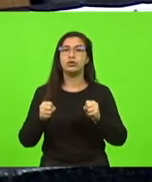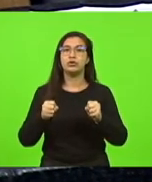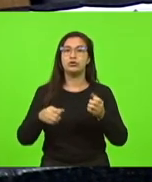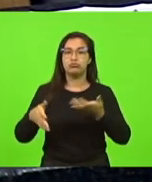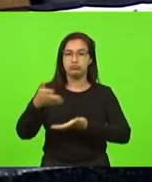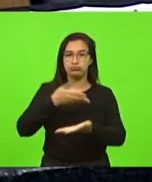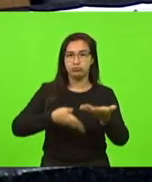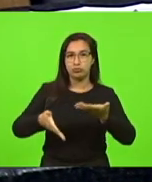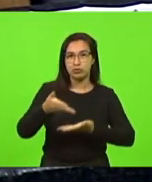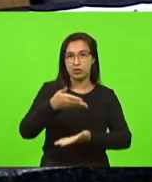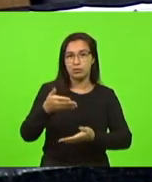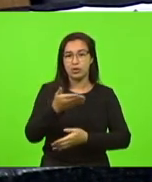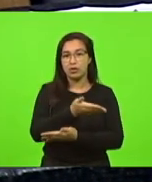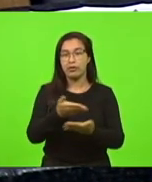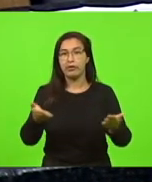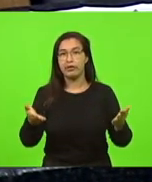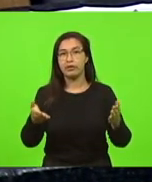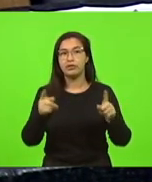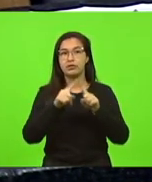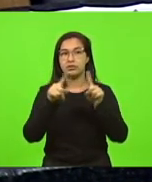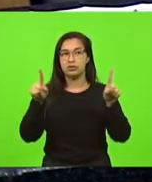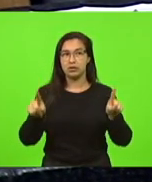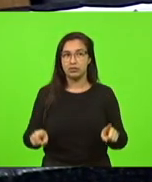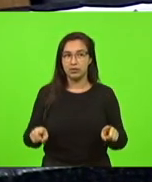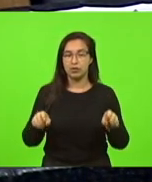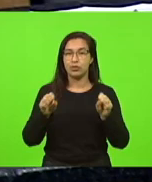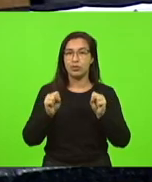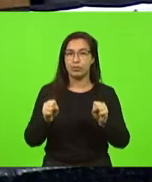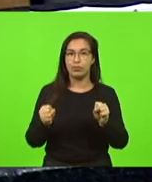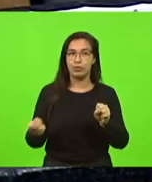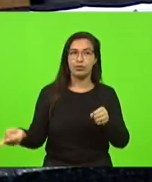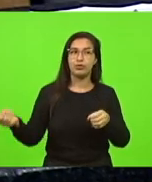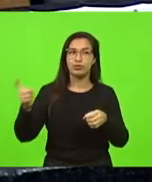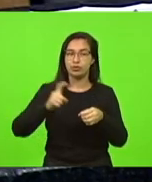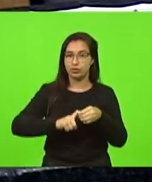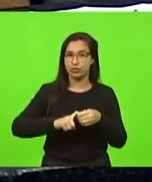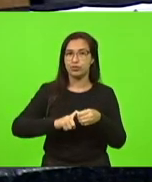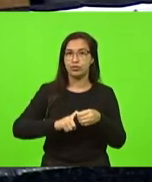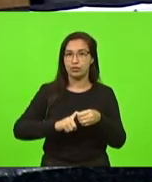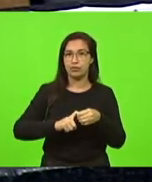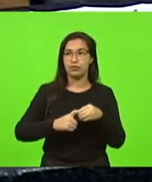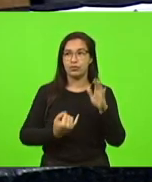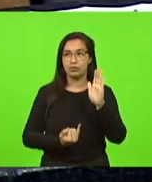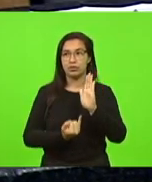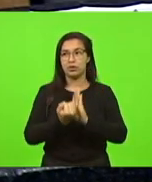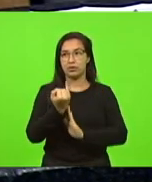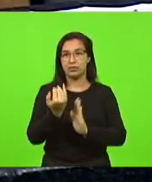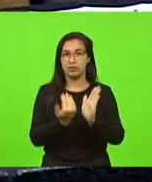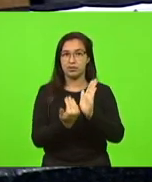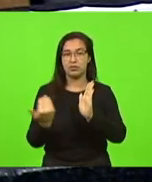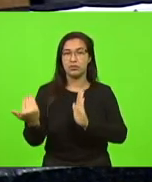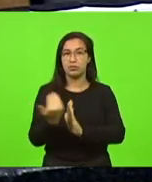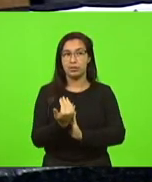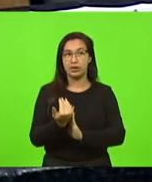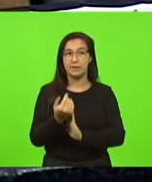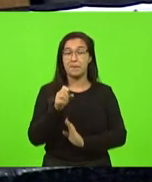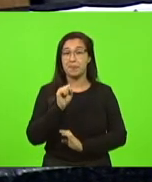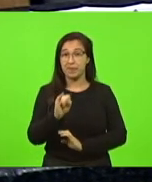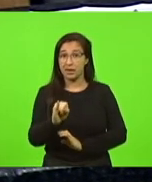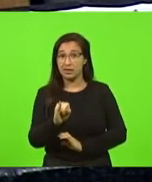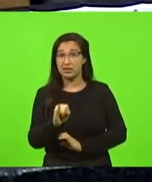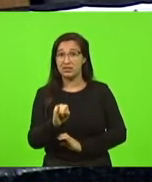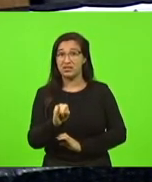nosso servidor tenha a reposição inflacionária, ao menos. Porque, caso contrário, trabalhar dentro de uma empresa